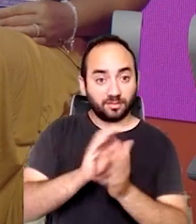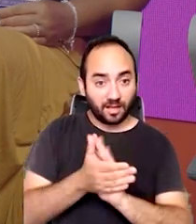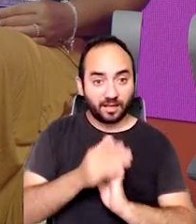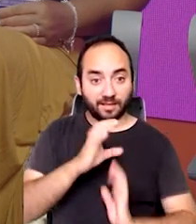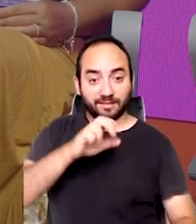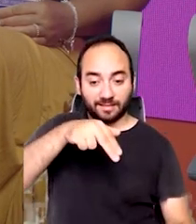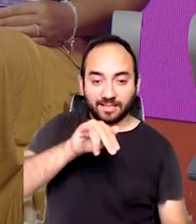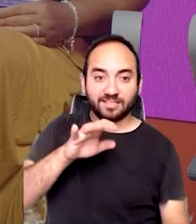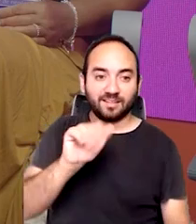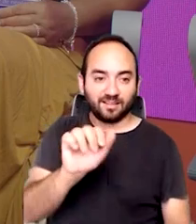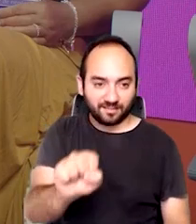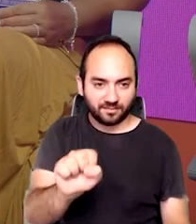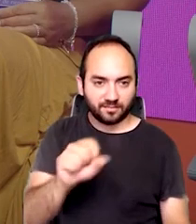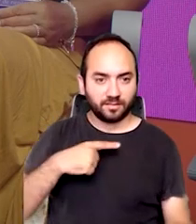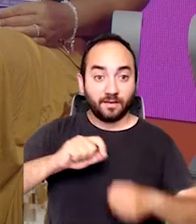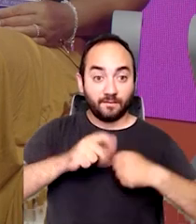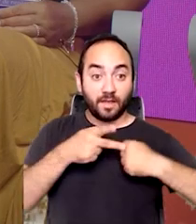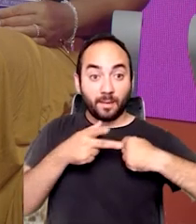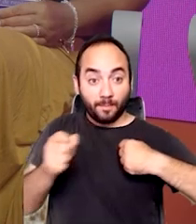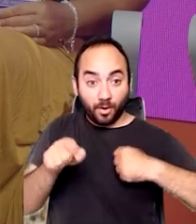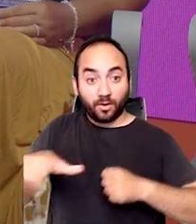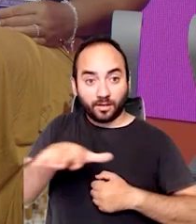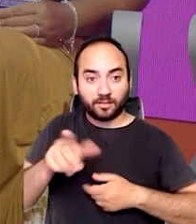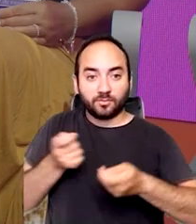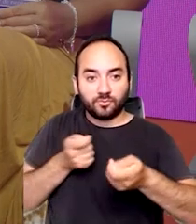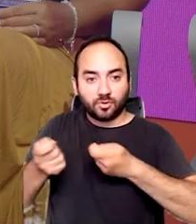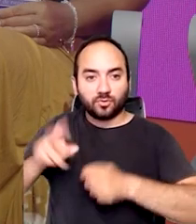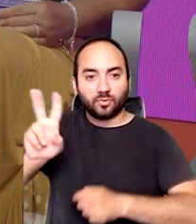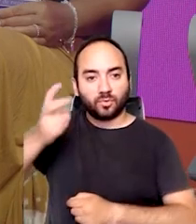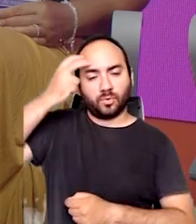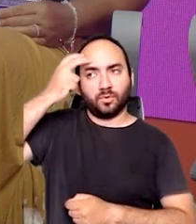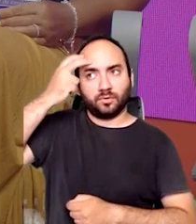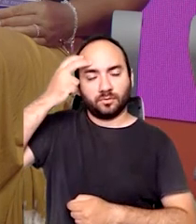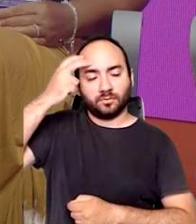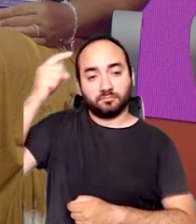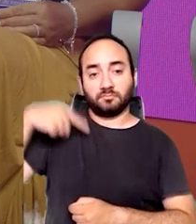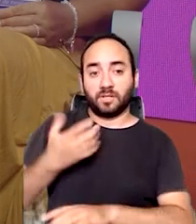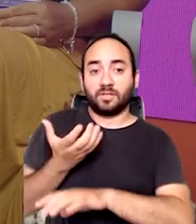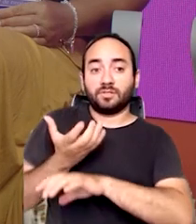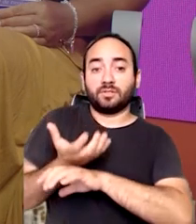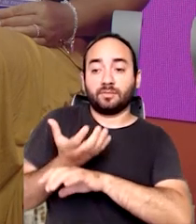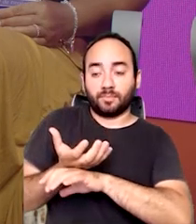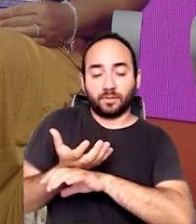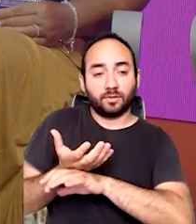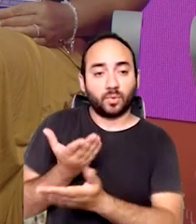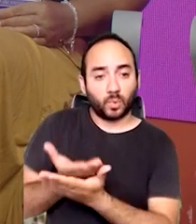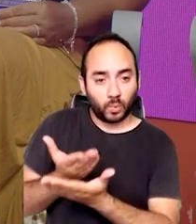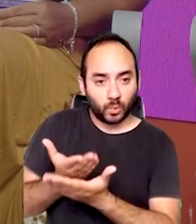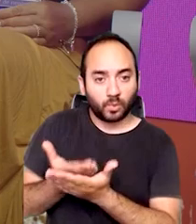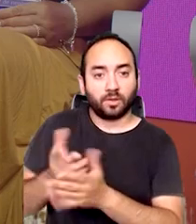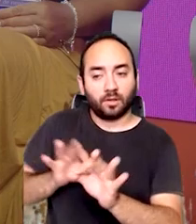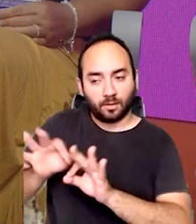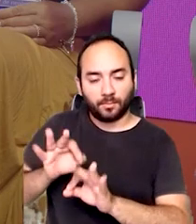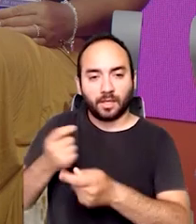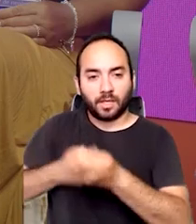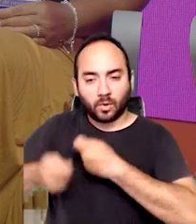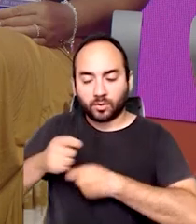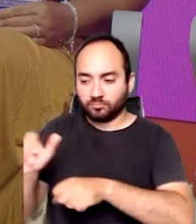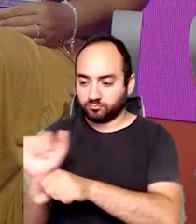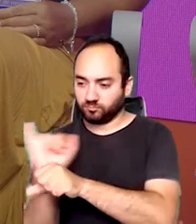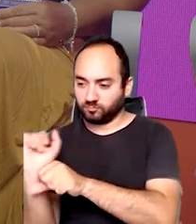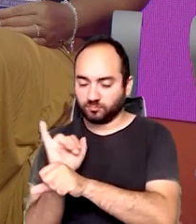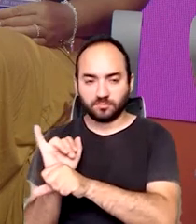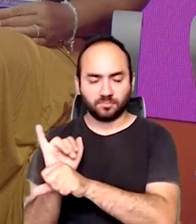cênicas E aí eu tava fazendo uma pós--graduação em gestão cultural e eu tive uma uma disciplina de Economia